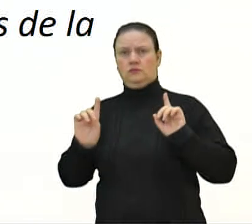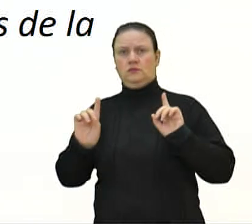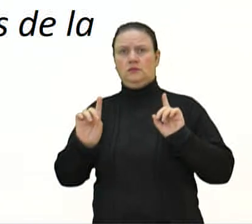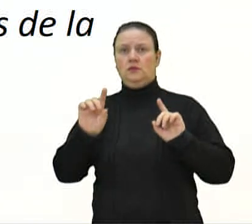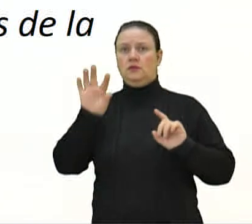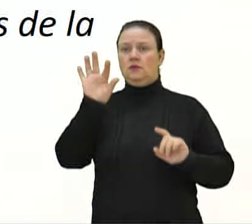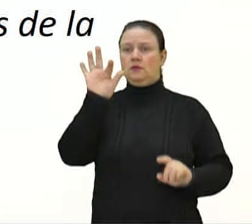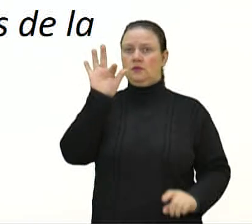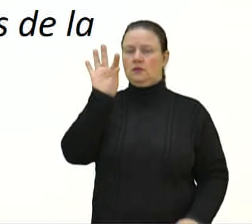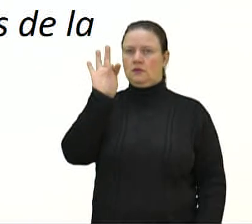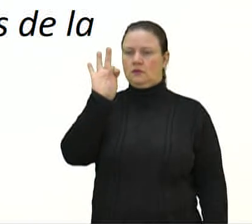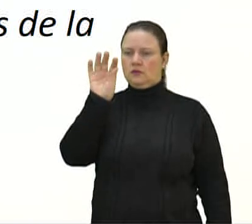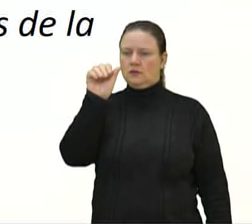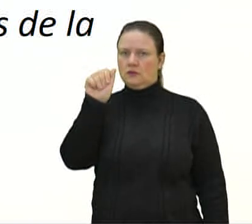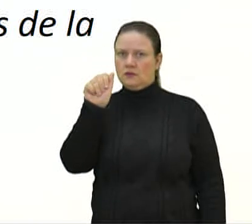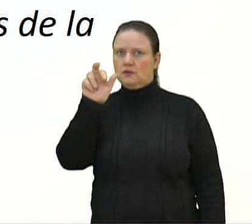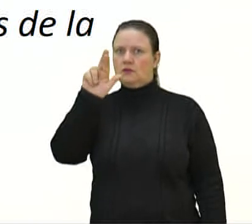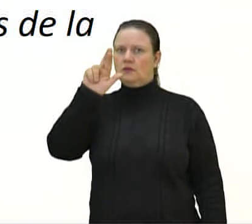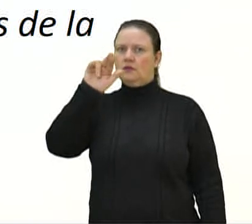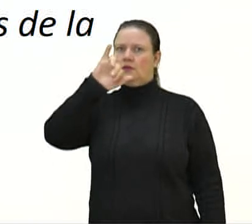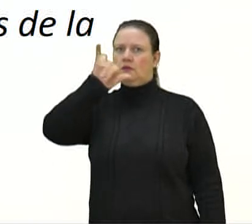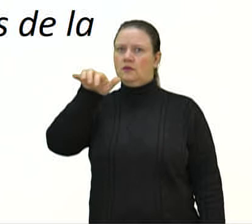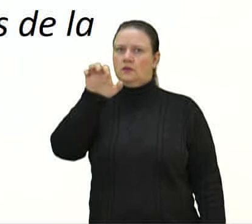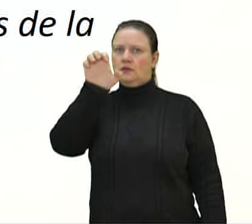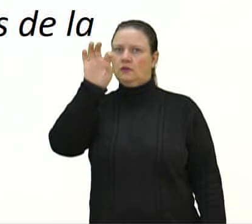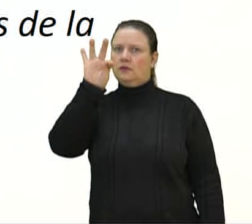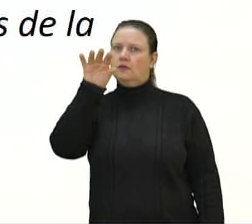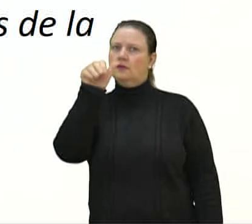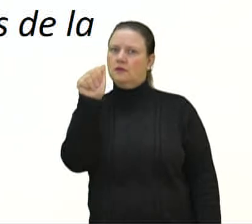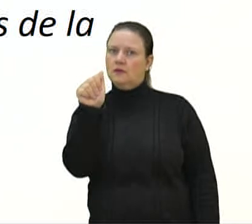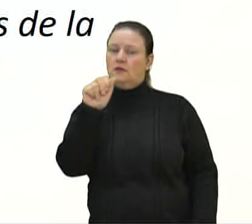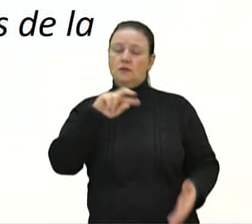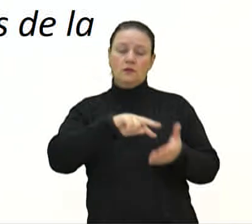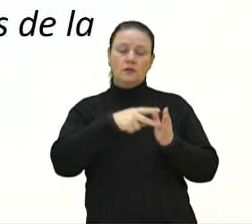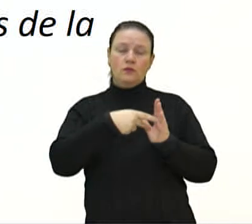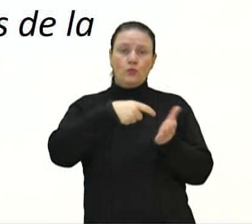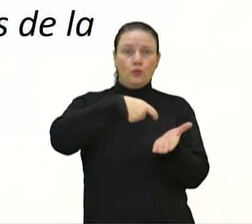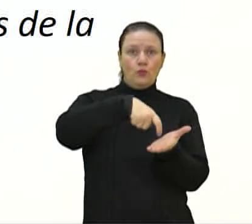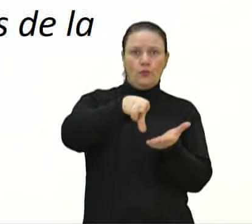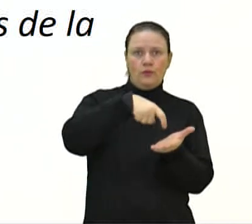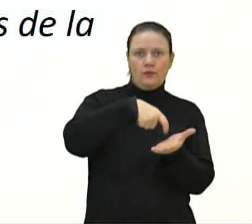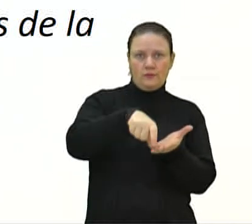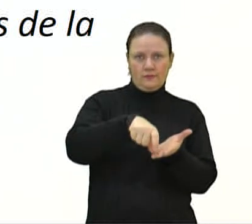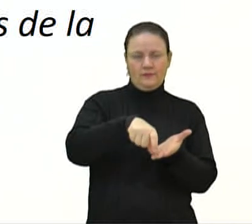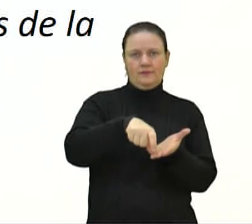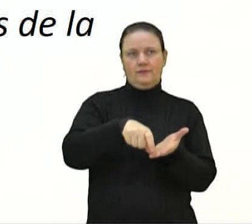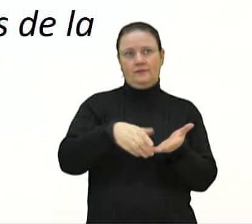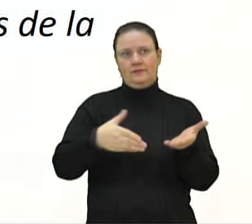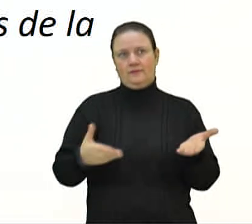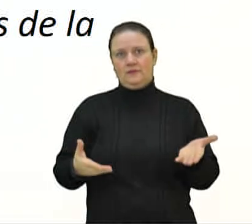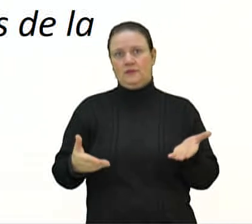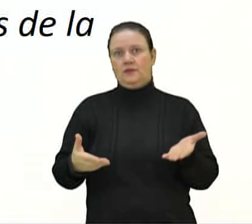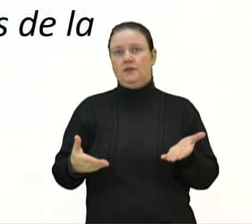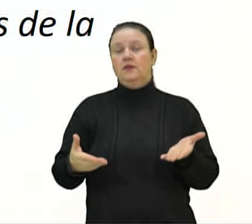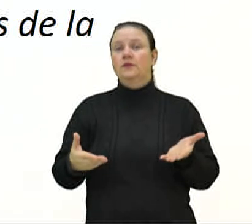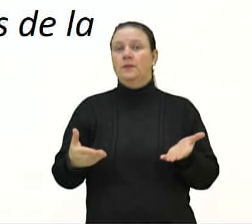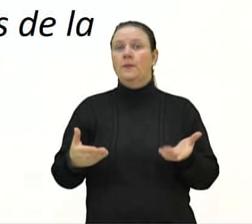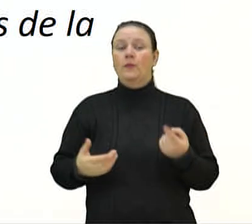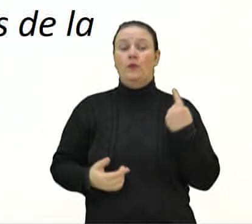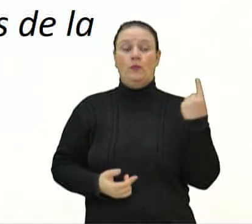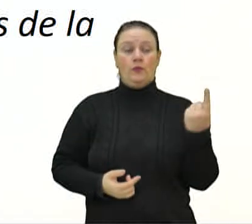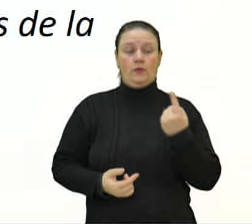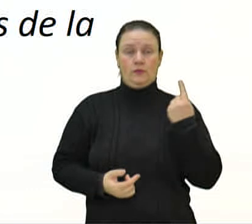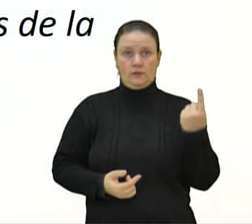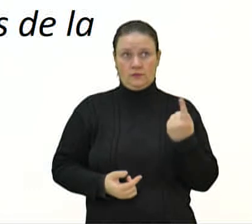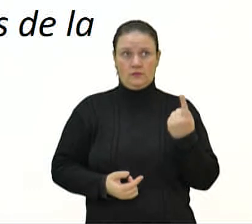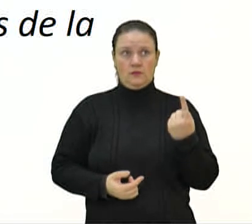Tarjeta, comprar, comprar, verbo no infinitivo. Então, agrada no singular, né? Te